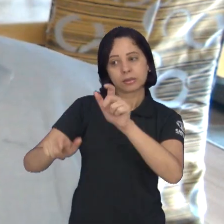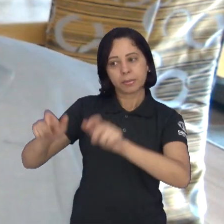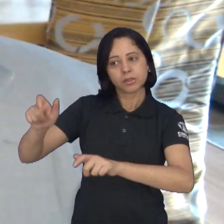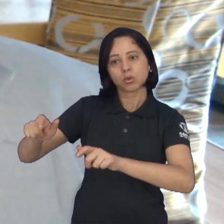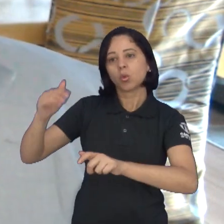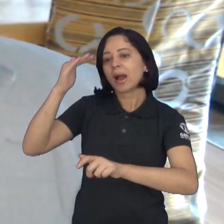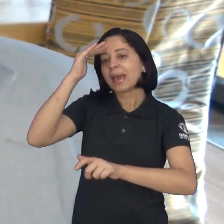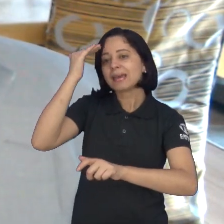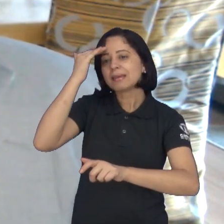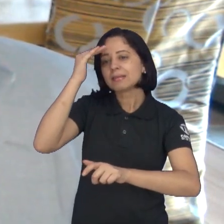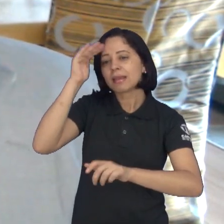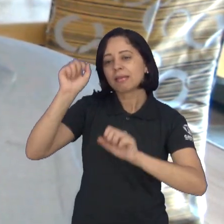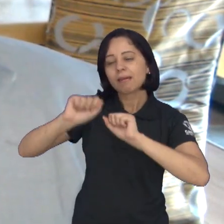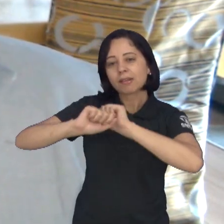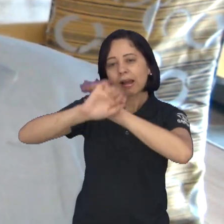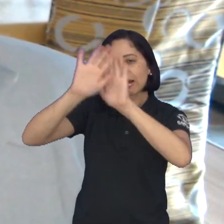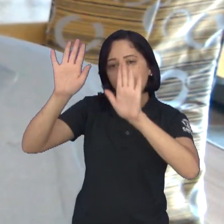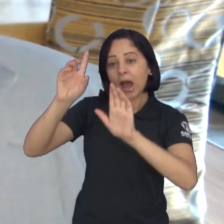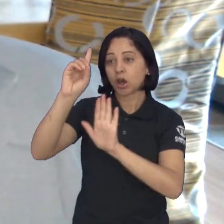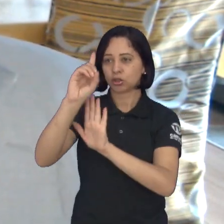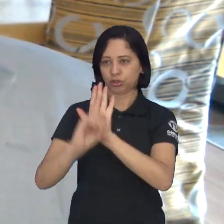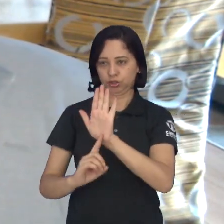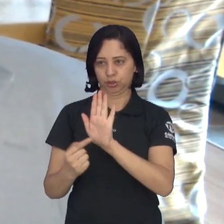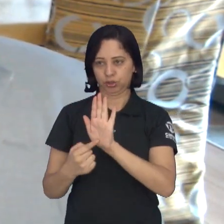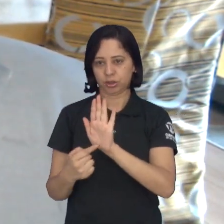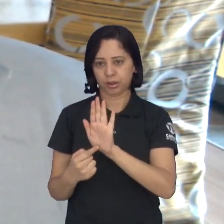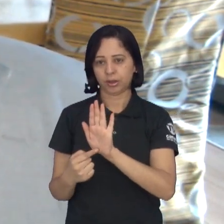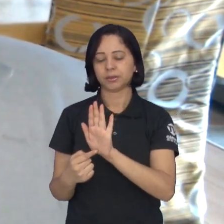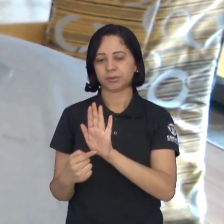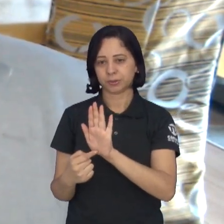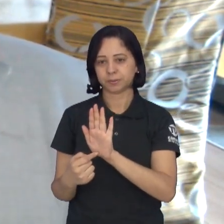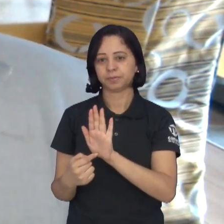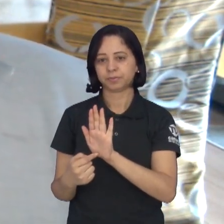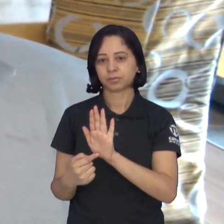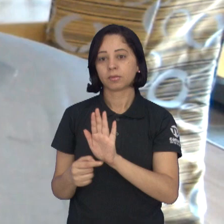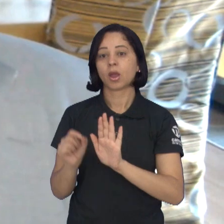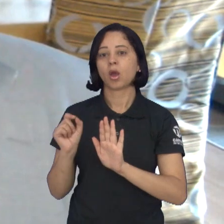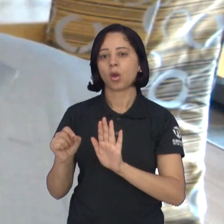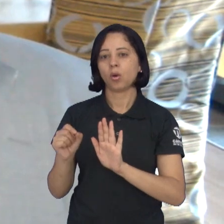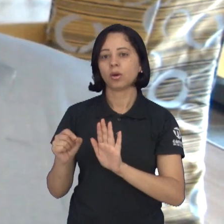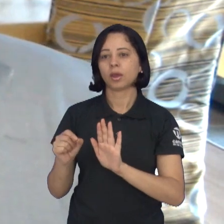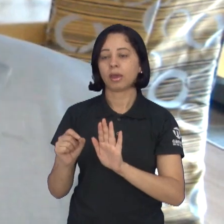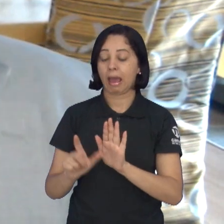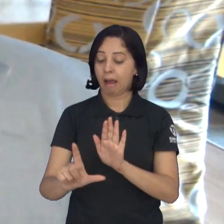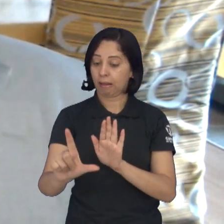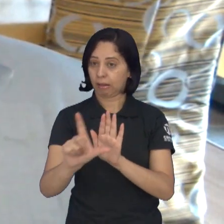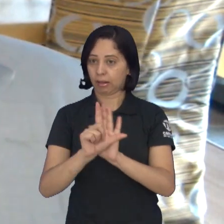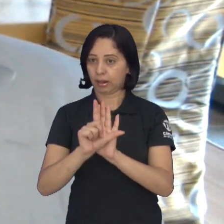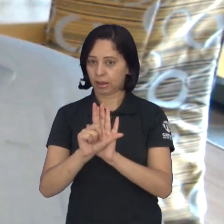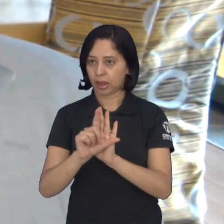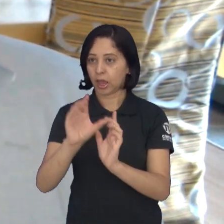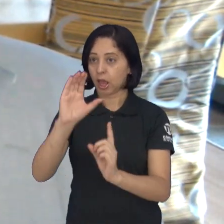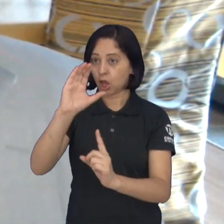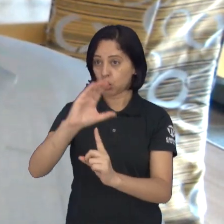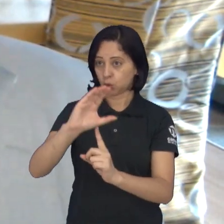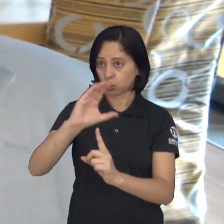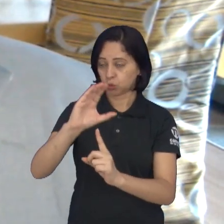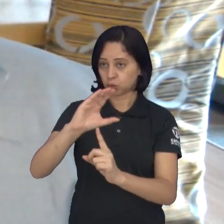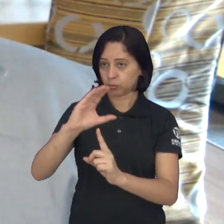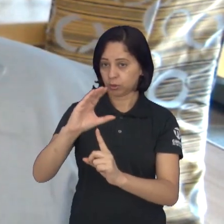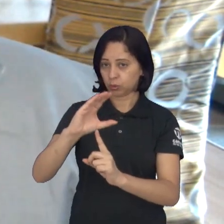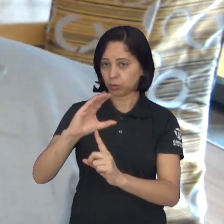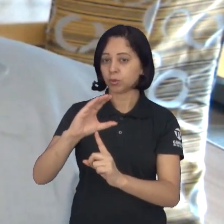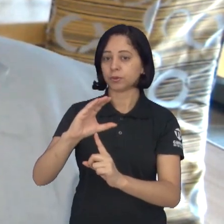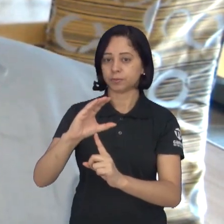direitos, dos dispositivos normativos, é justamente através da lei, né, do Código de Defesa do